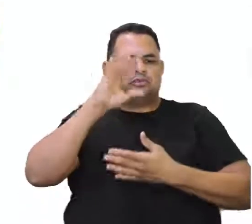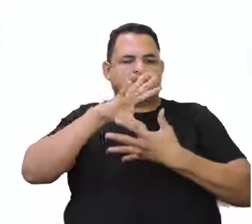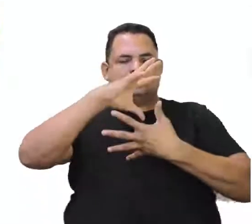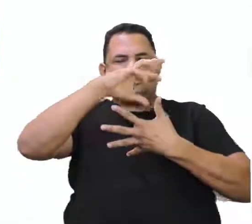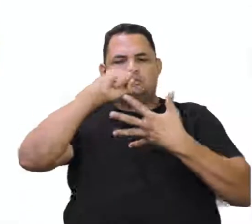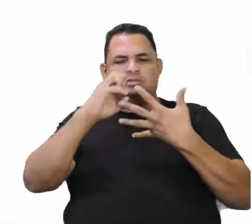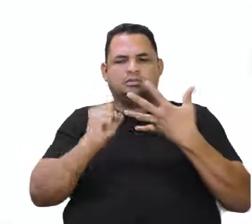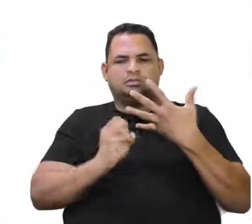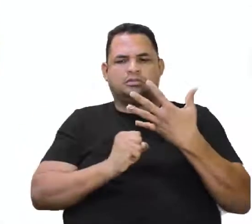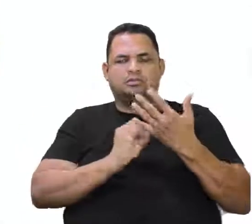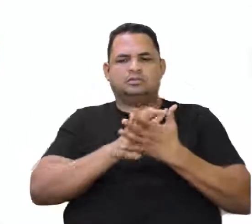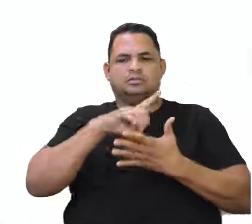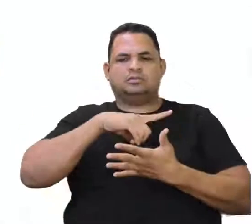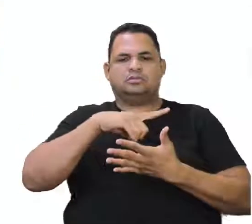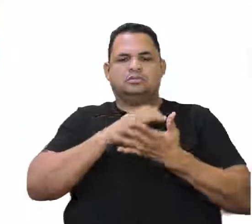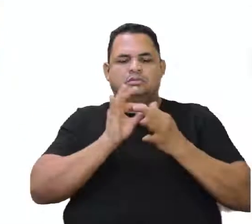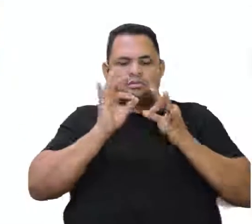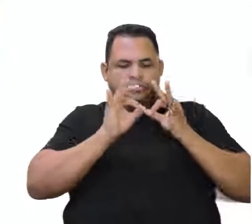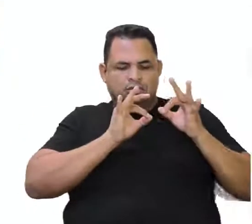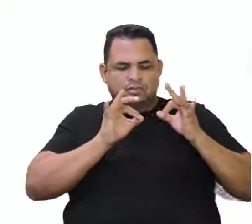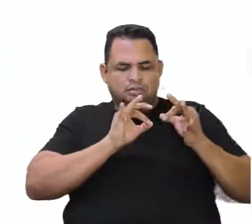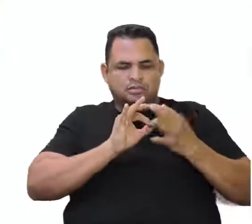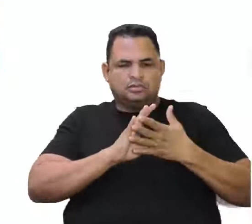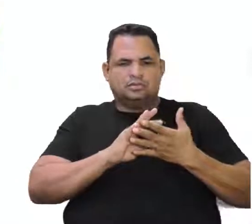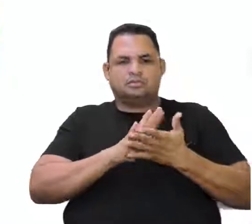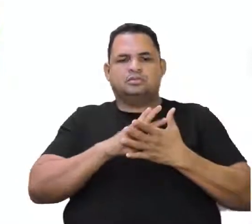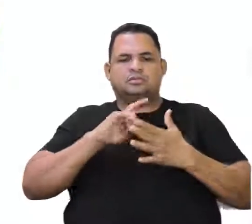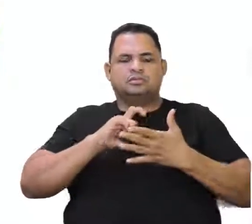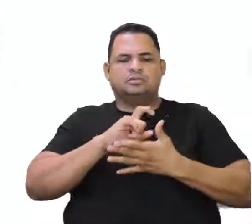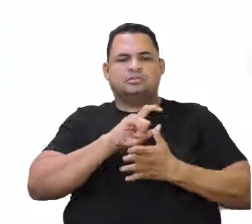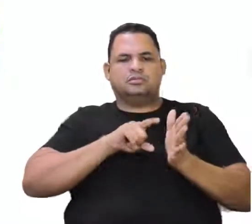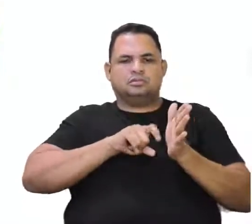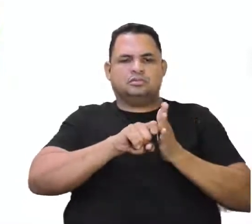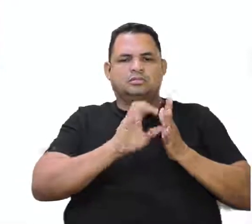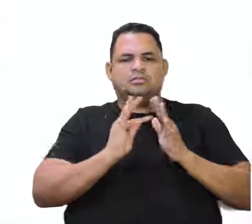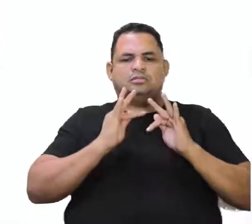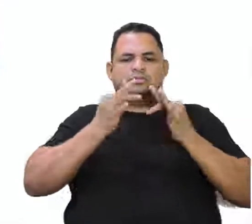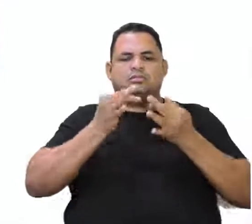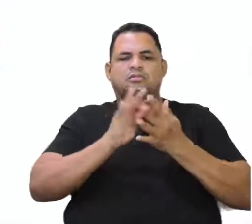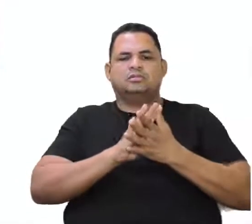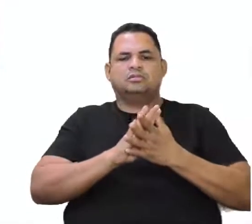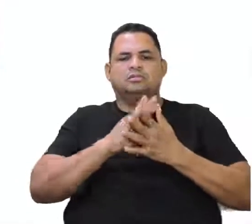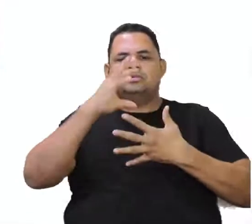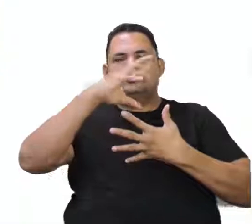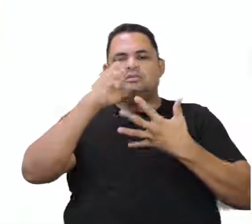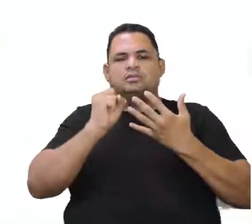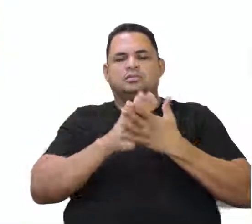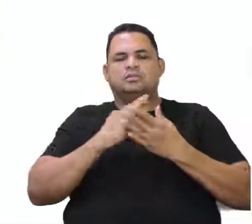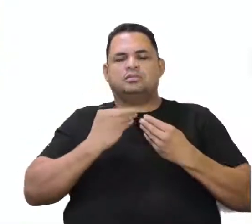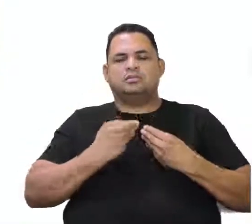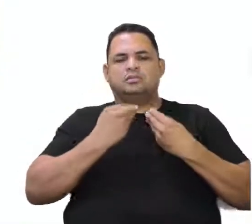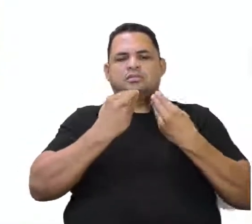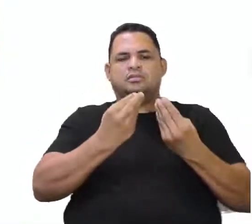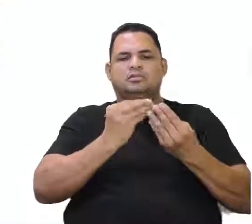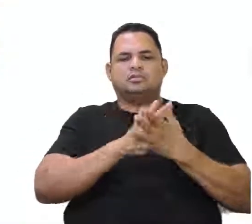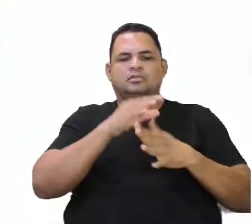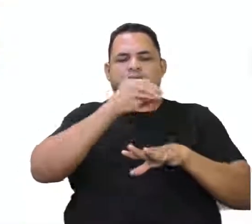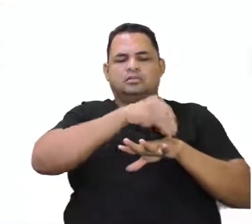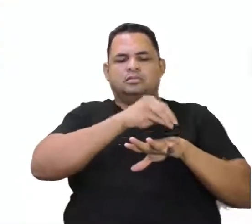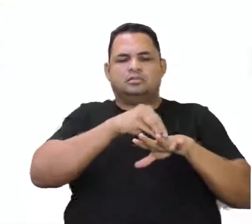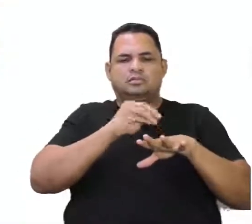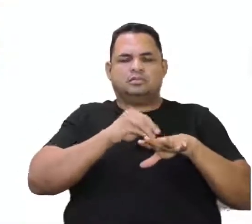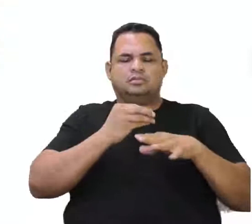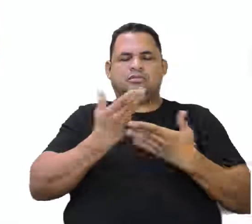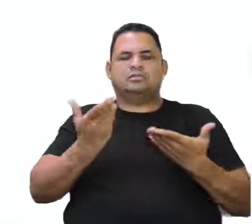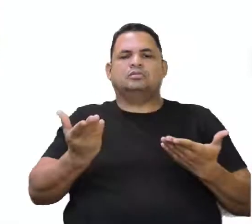cadeia alimentar, onde você tem os micro-organismos, fungos e bactérias que finalizam essa cadeia, devolvendo os nutrientes a